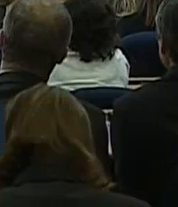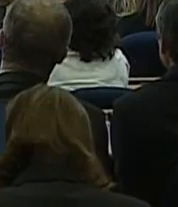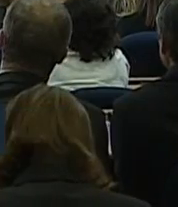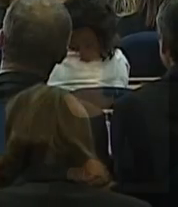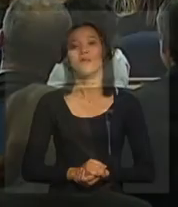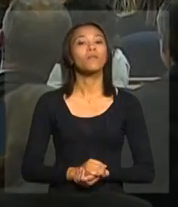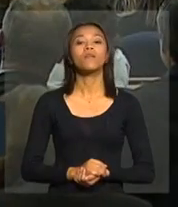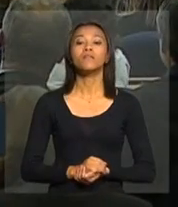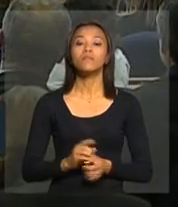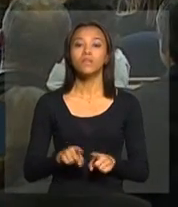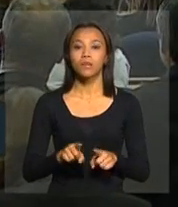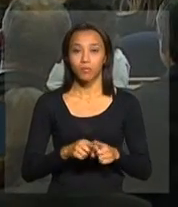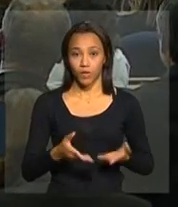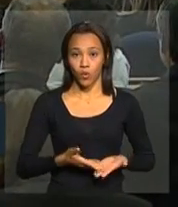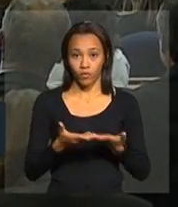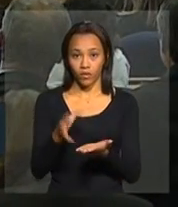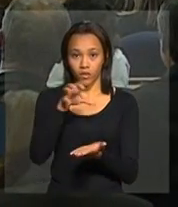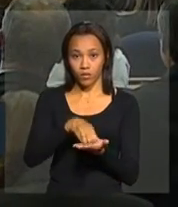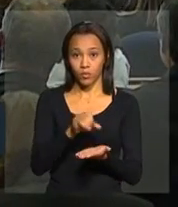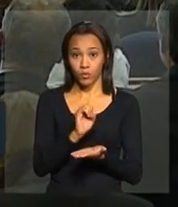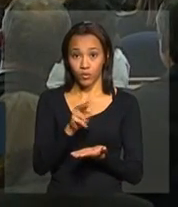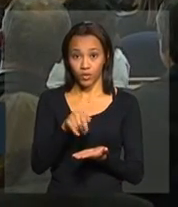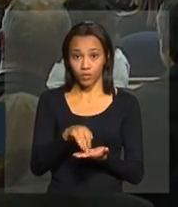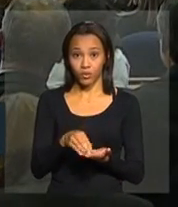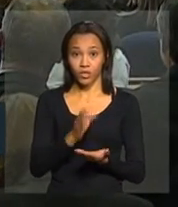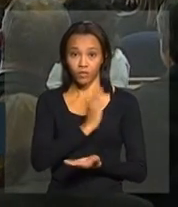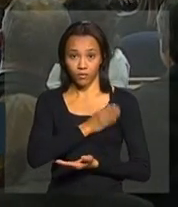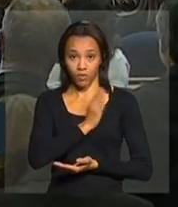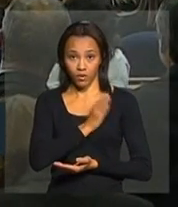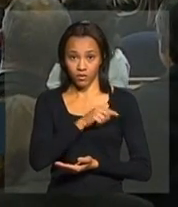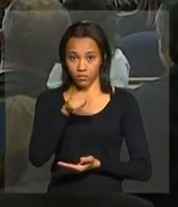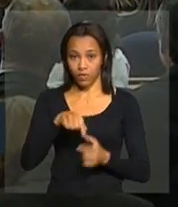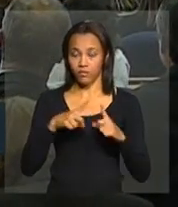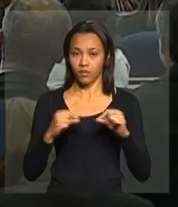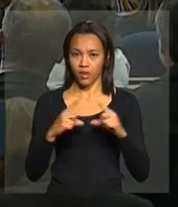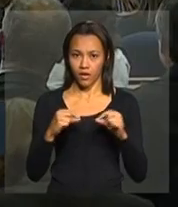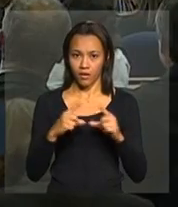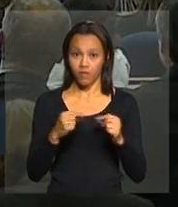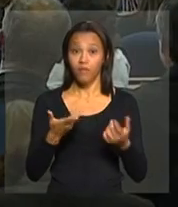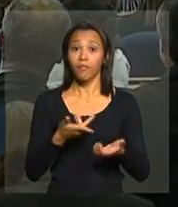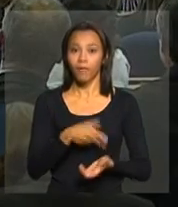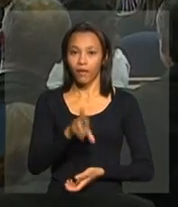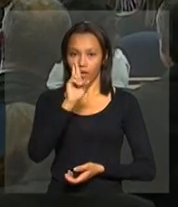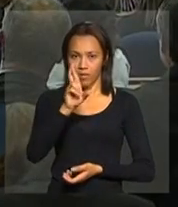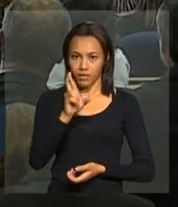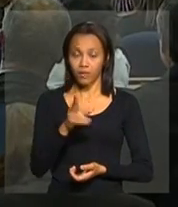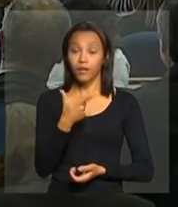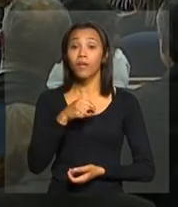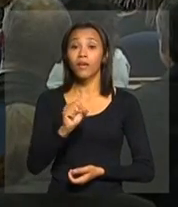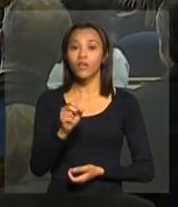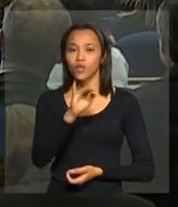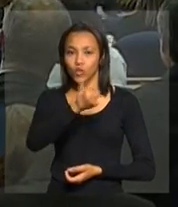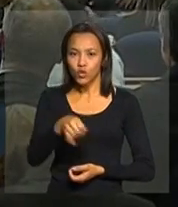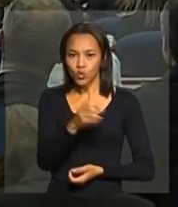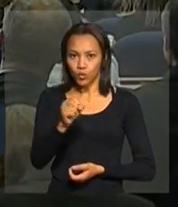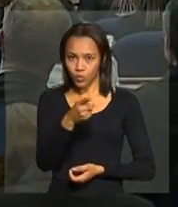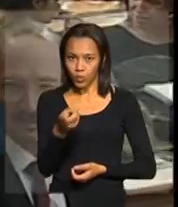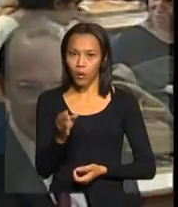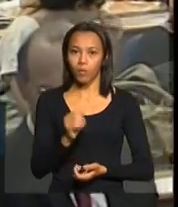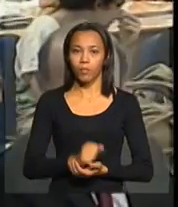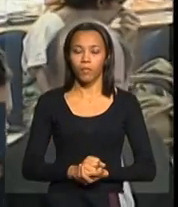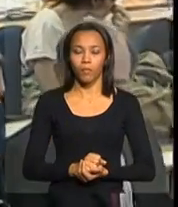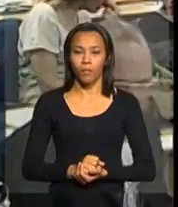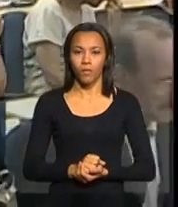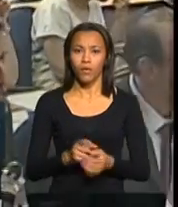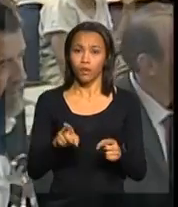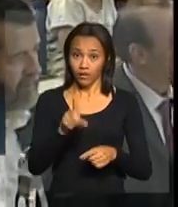Convidamos o Instituto de Cardiologia do Distrito Federal, neste ato representado pelo senhor João Gabardo dos